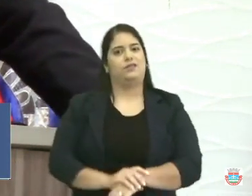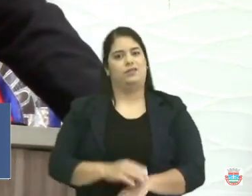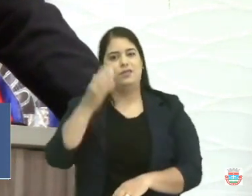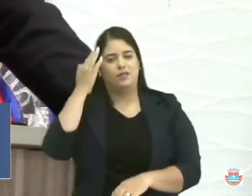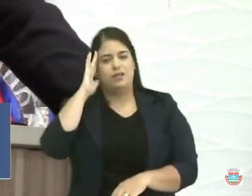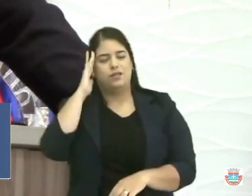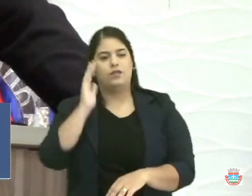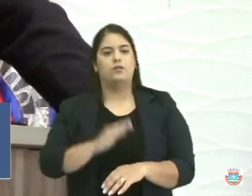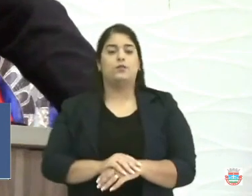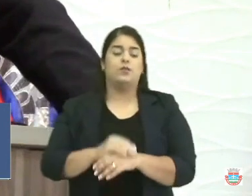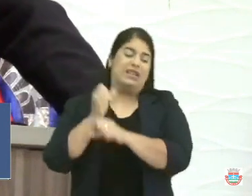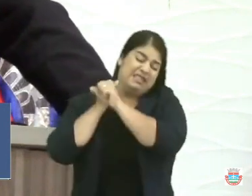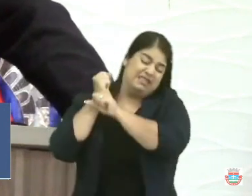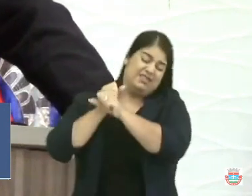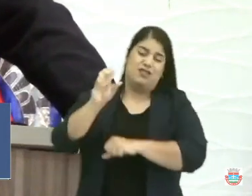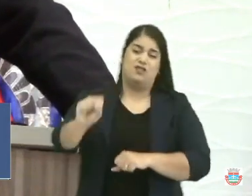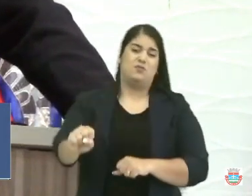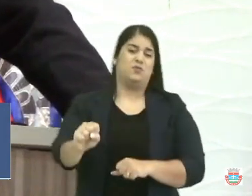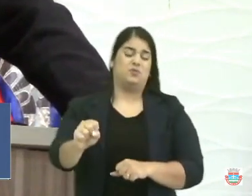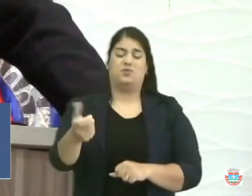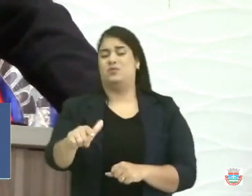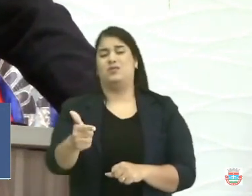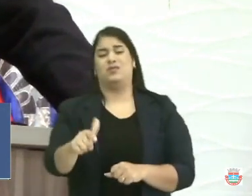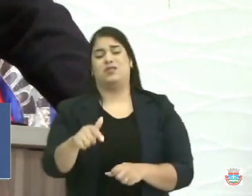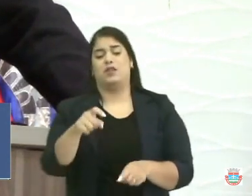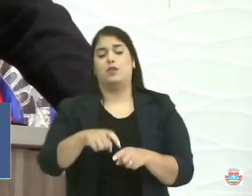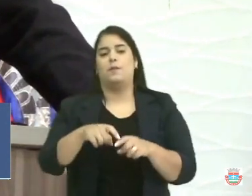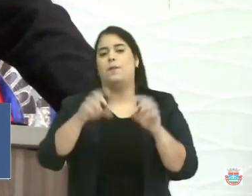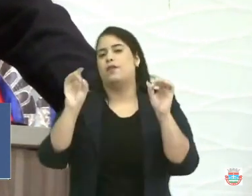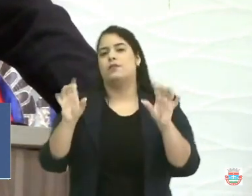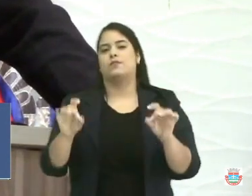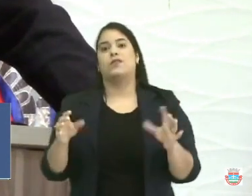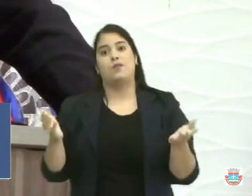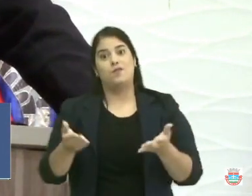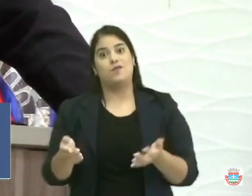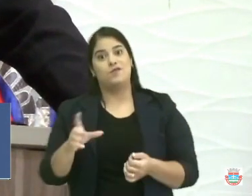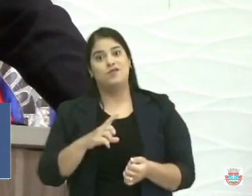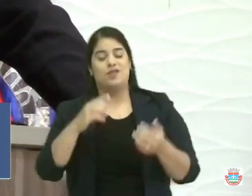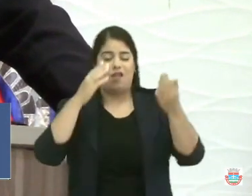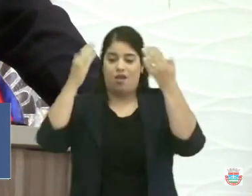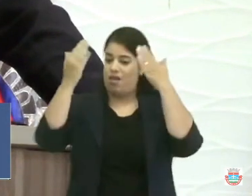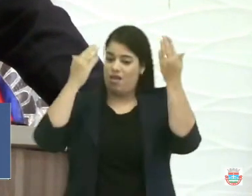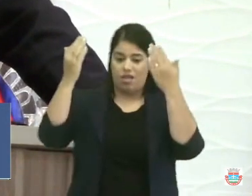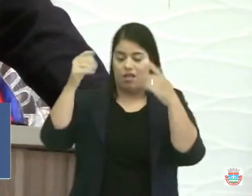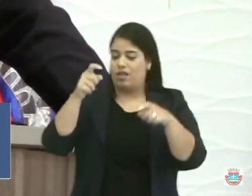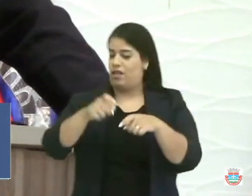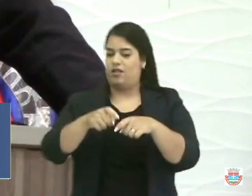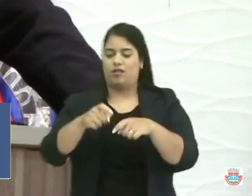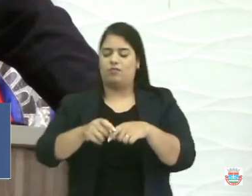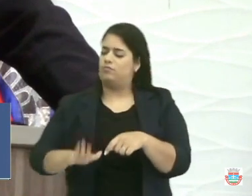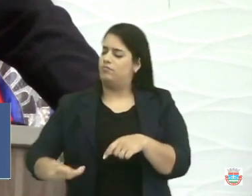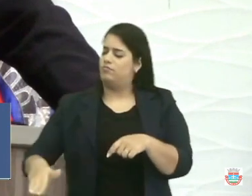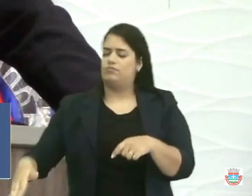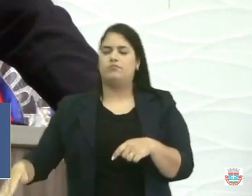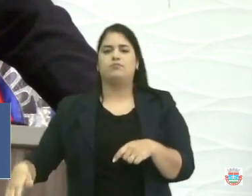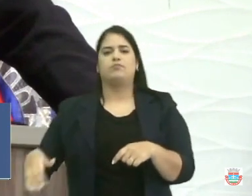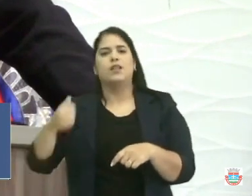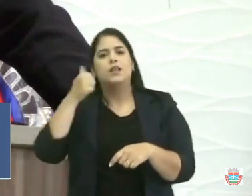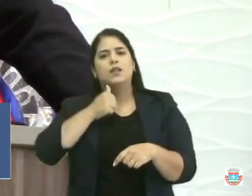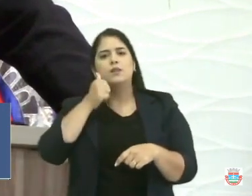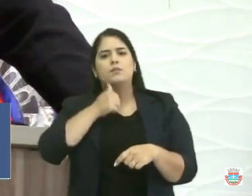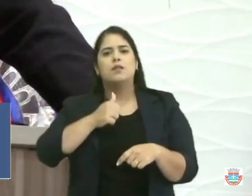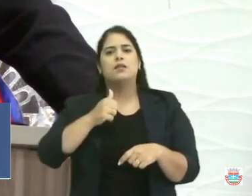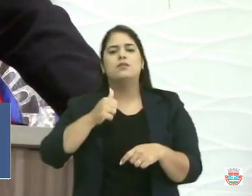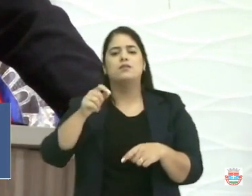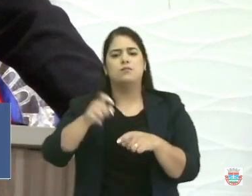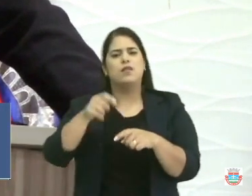passamos 8 anos sem ter 1 metro de especialista de sobeto. Hoje nós temos urologista, ortopedista, pediatra, ginecologista, um